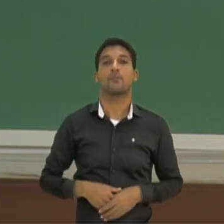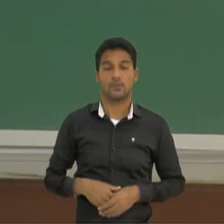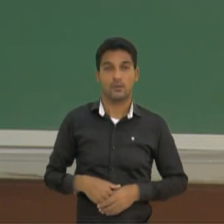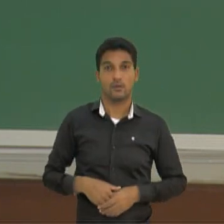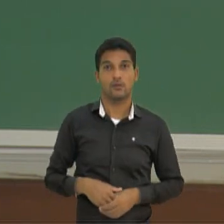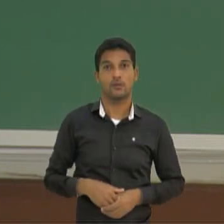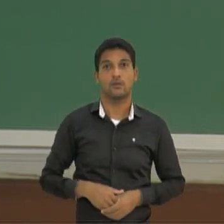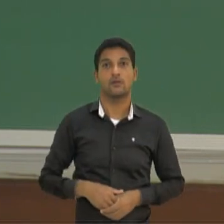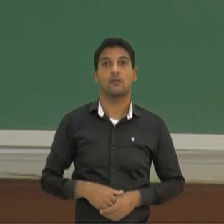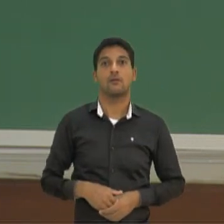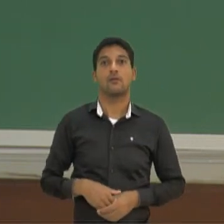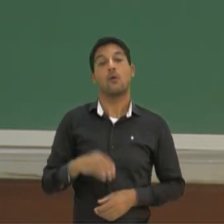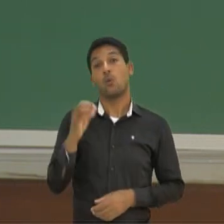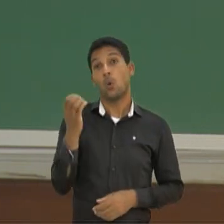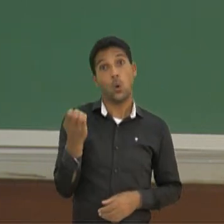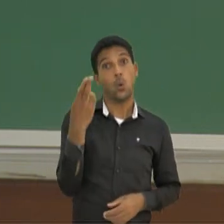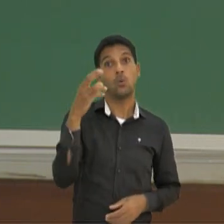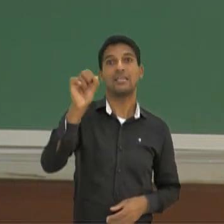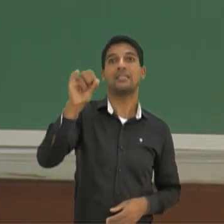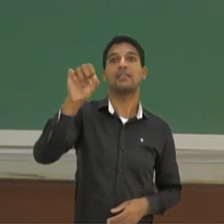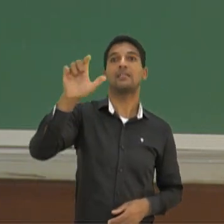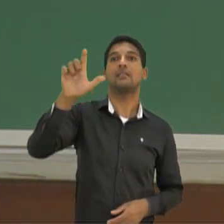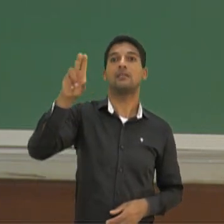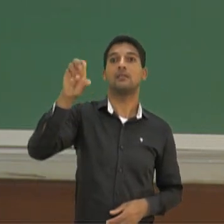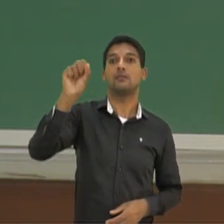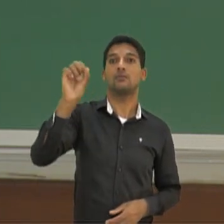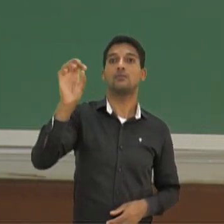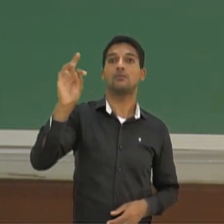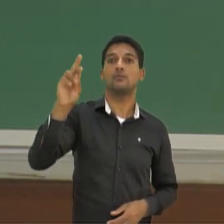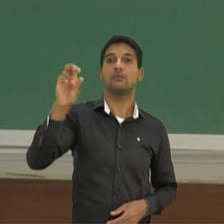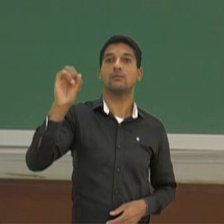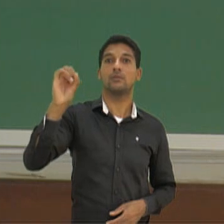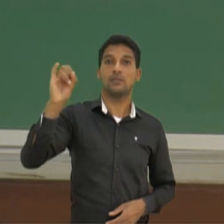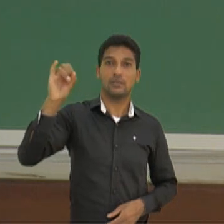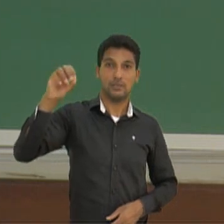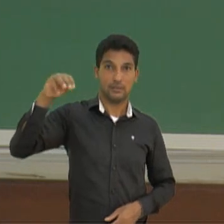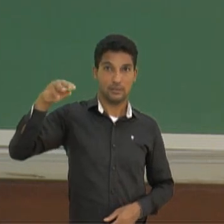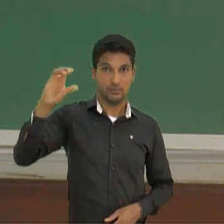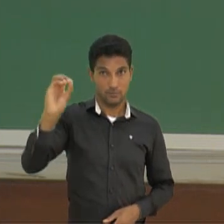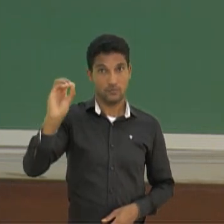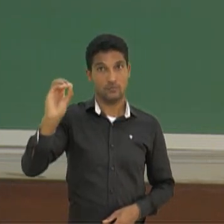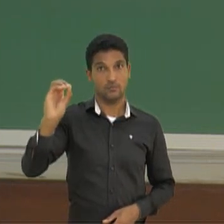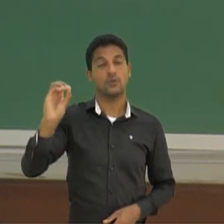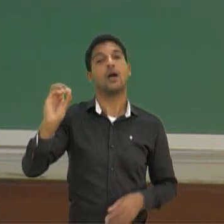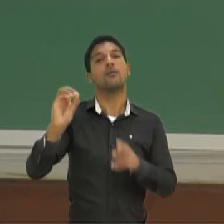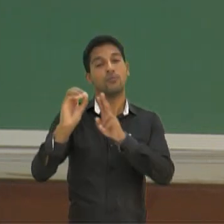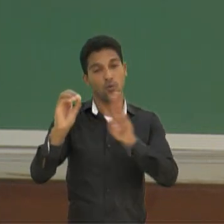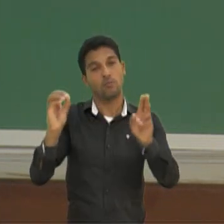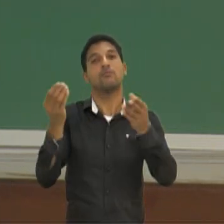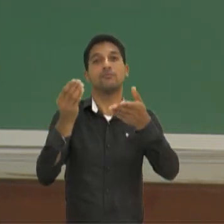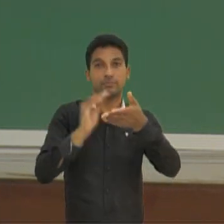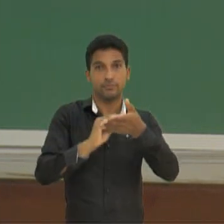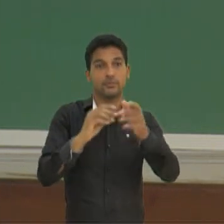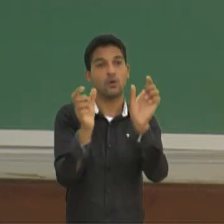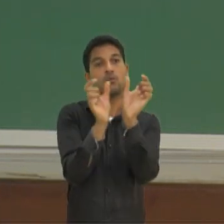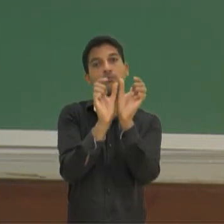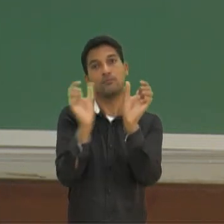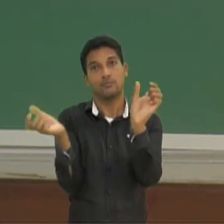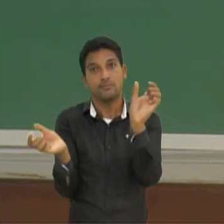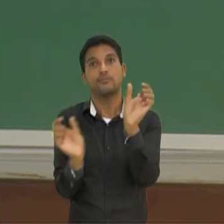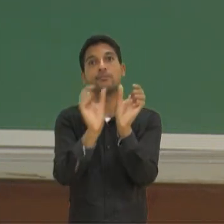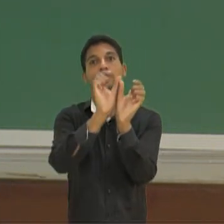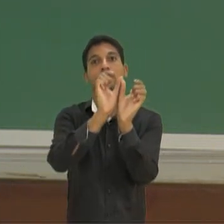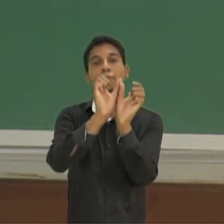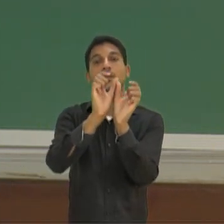possibilidades, ilustríssimo fulano de tal, ilustríssima fulana de tal, então por aí vai. A gente tem várias formas de trazer aqui um pronome de